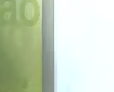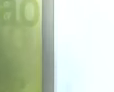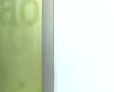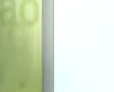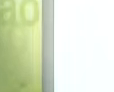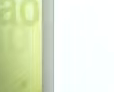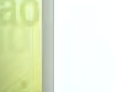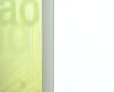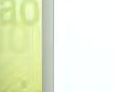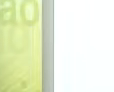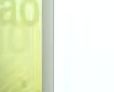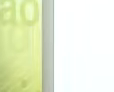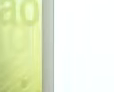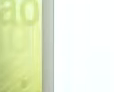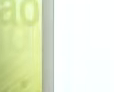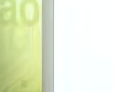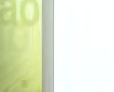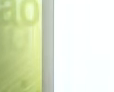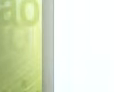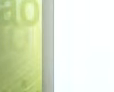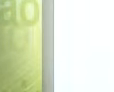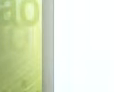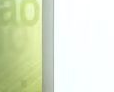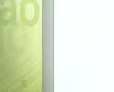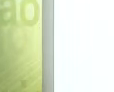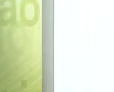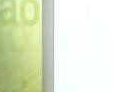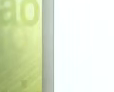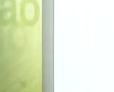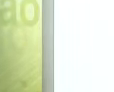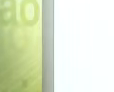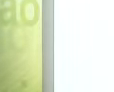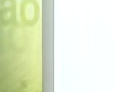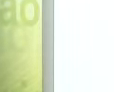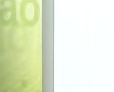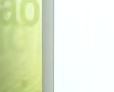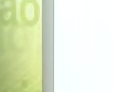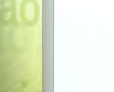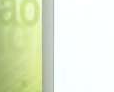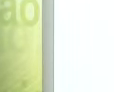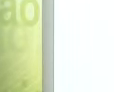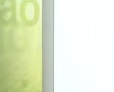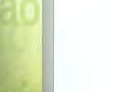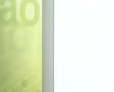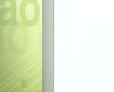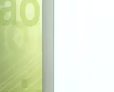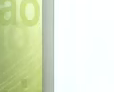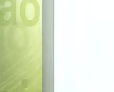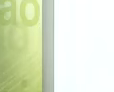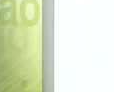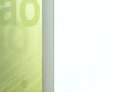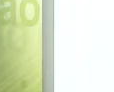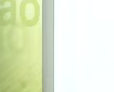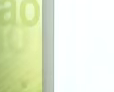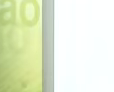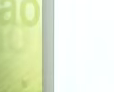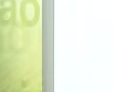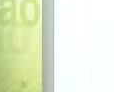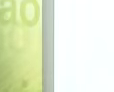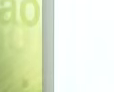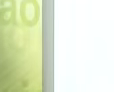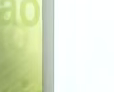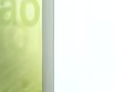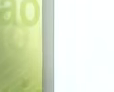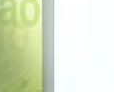bem no quesito do formulário, ela serve para indicar ao formulário onde os dados serão